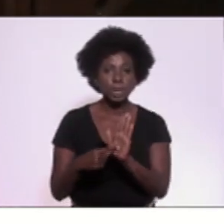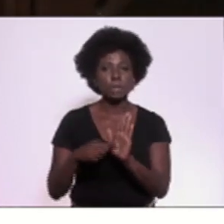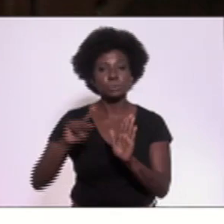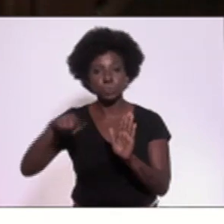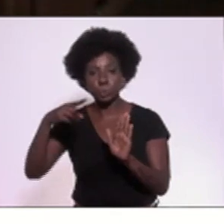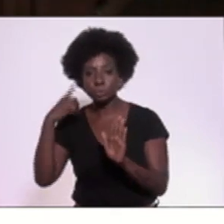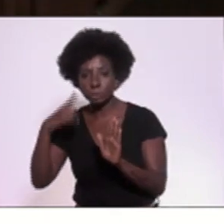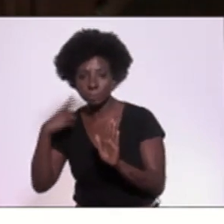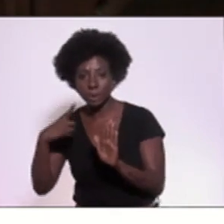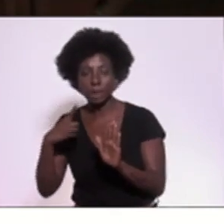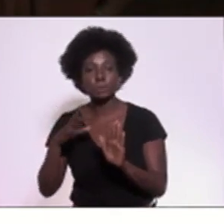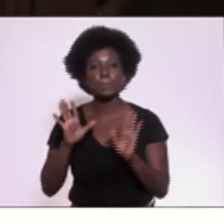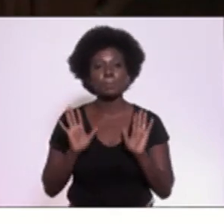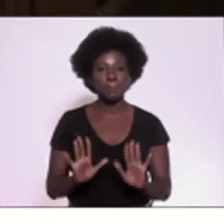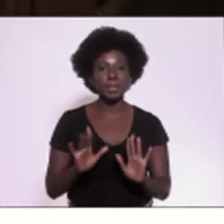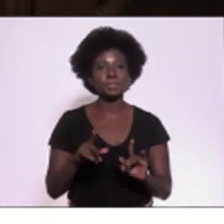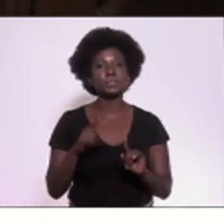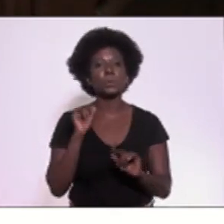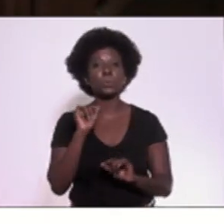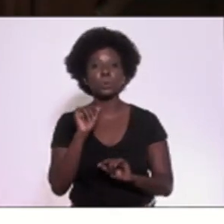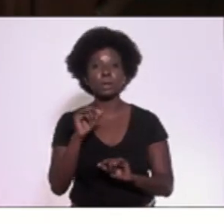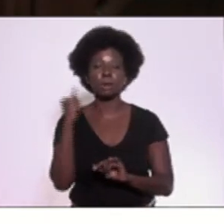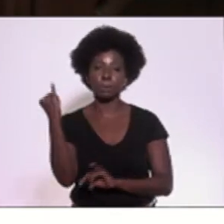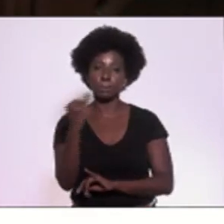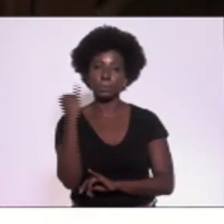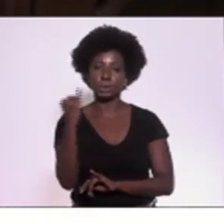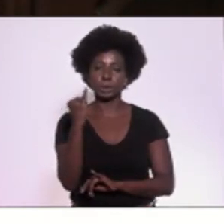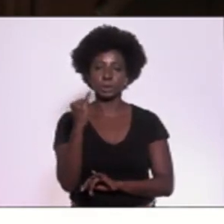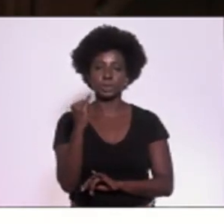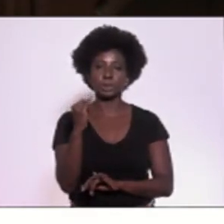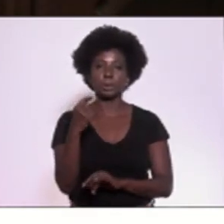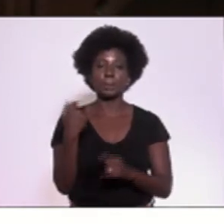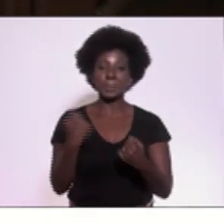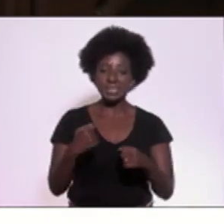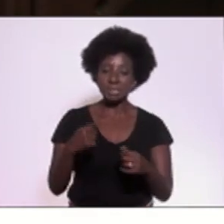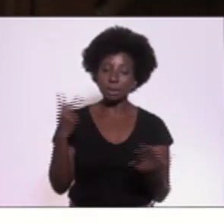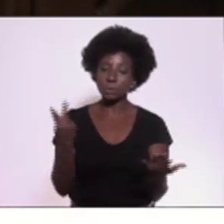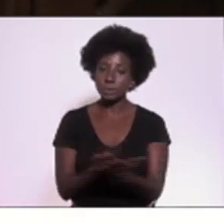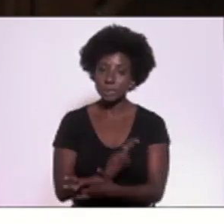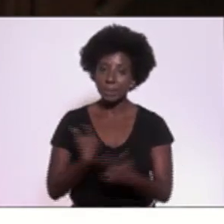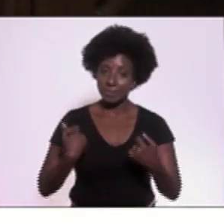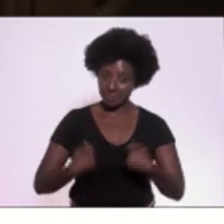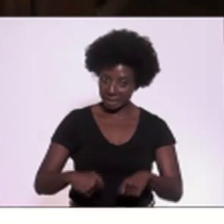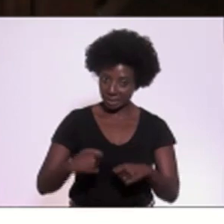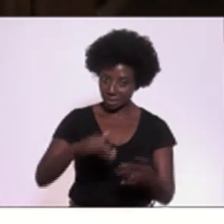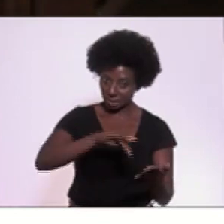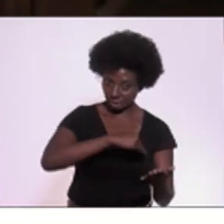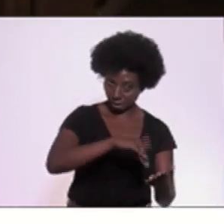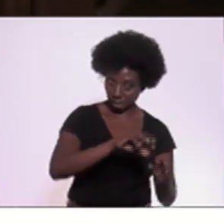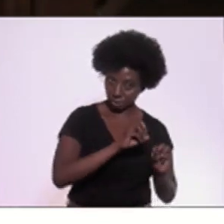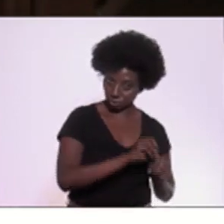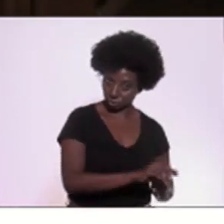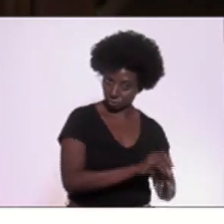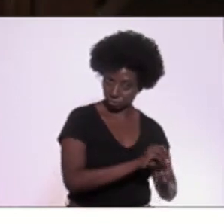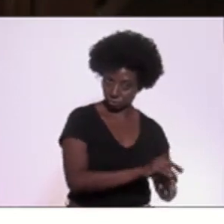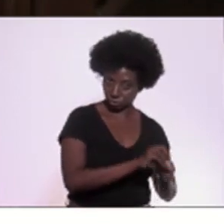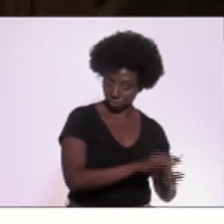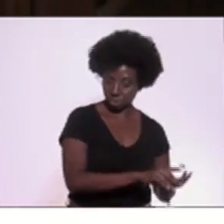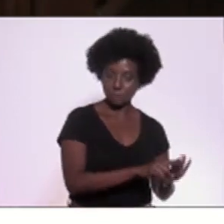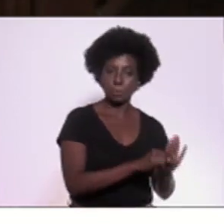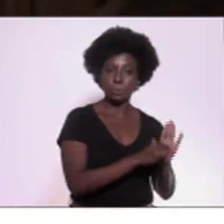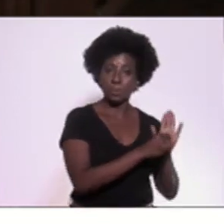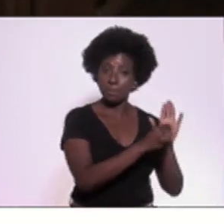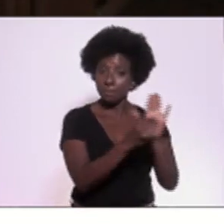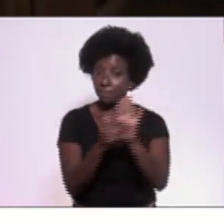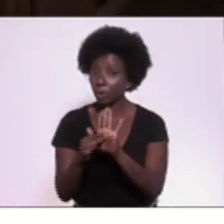questão fundamental. Para que isso aconteça, é preciso que a Secretaria de Estado de Educação demonstre que não